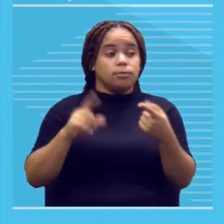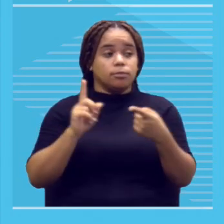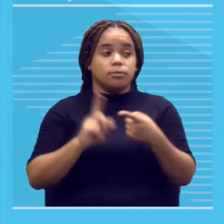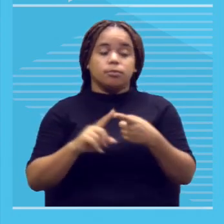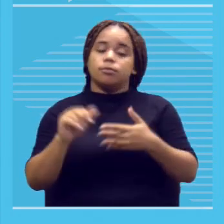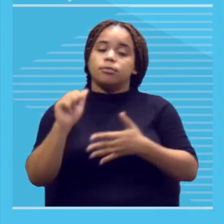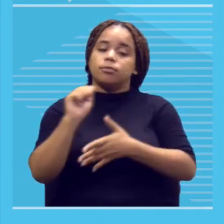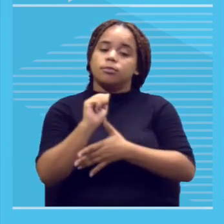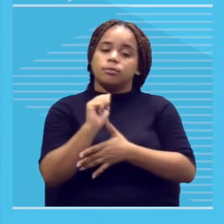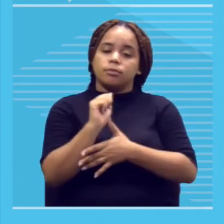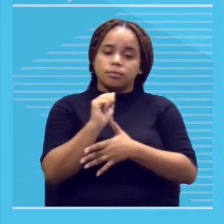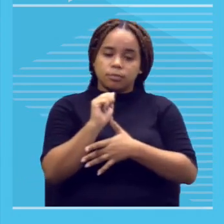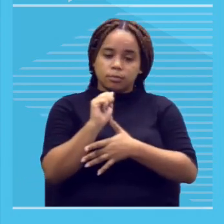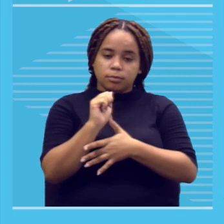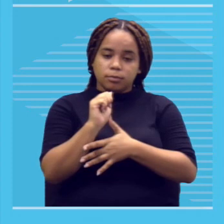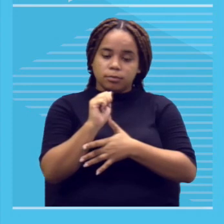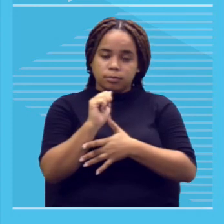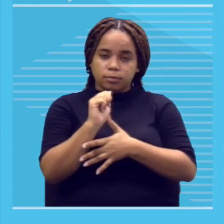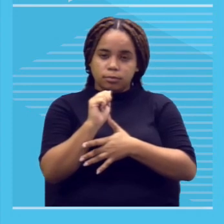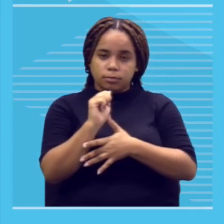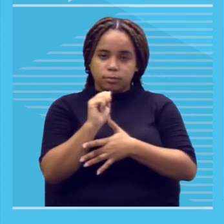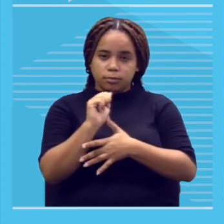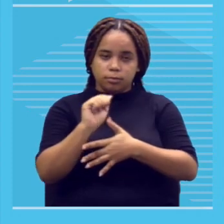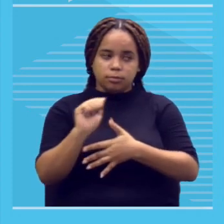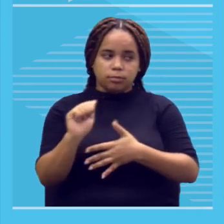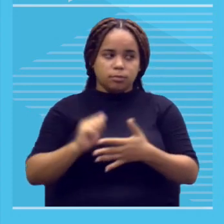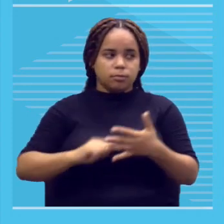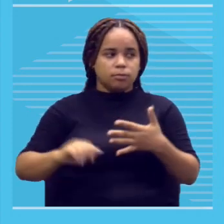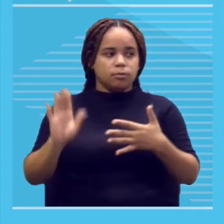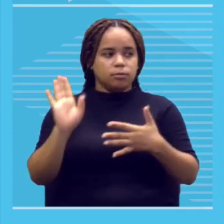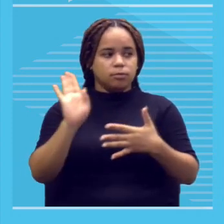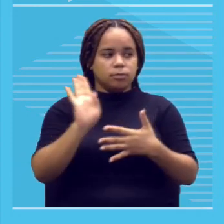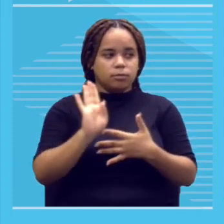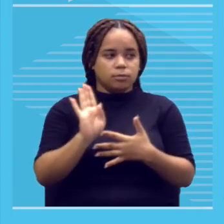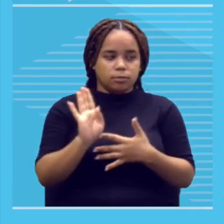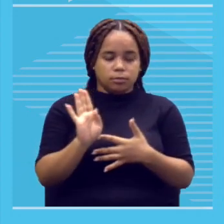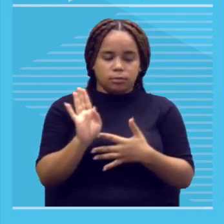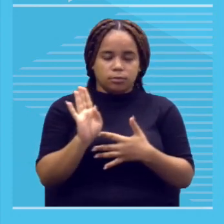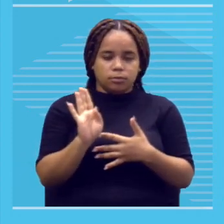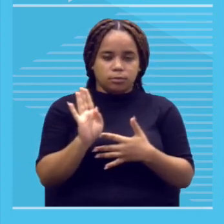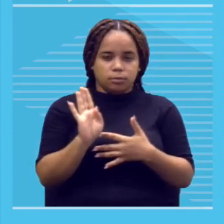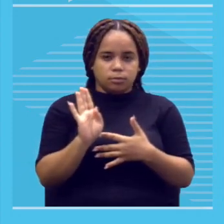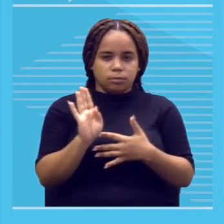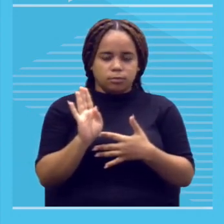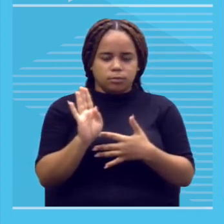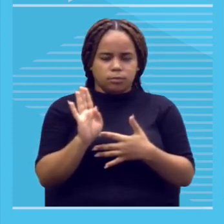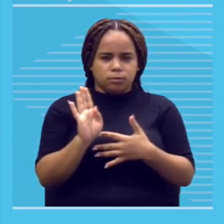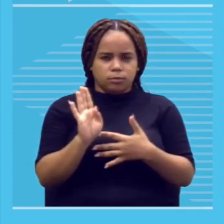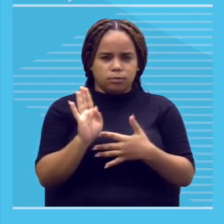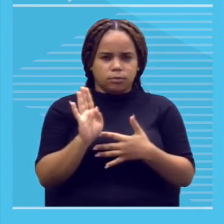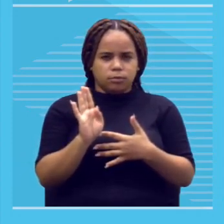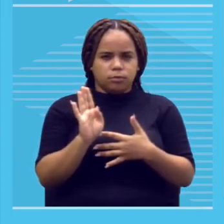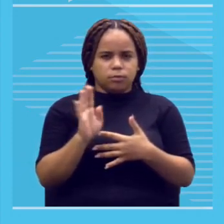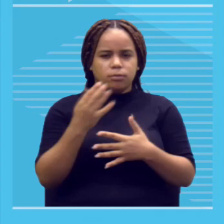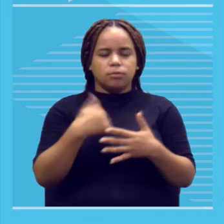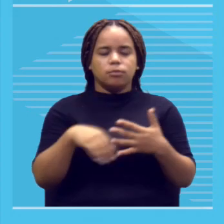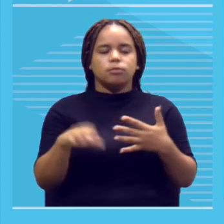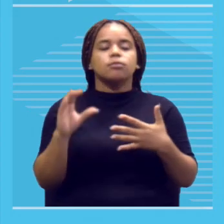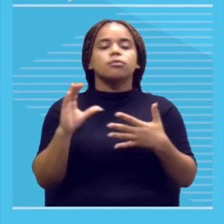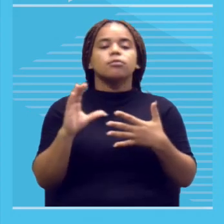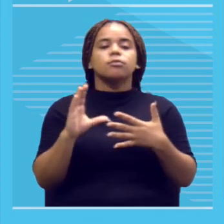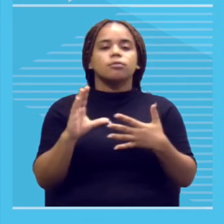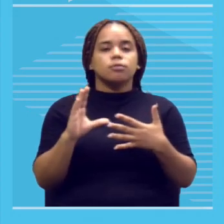islâmica universal dos direitos humanos a declaração universal dos direitos do homem